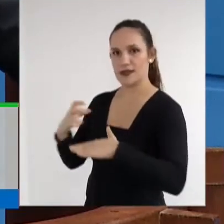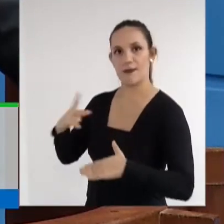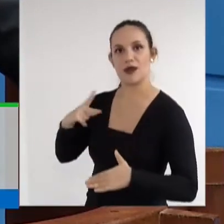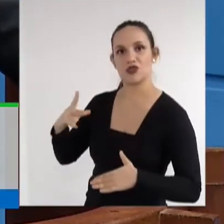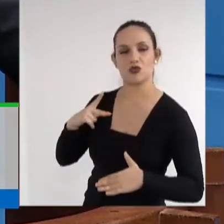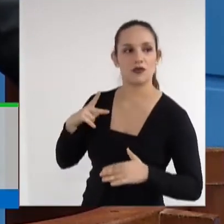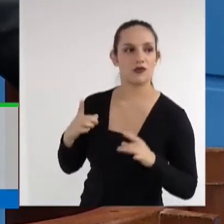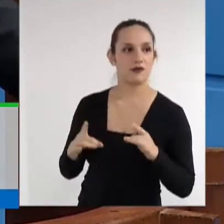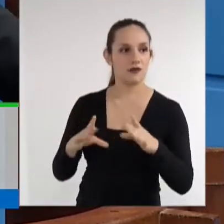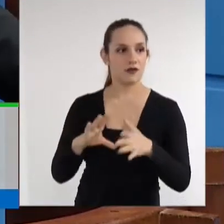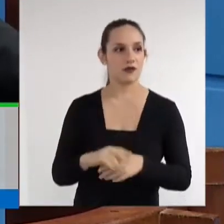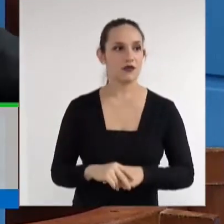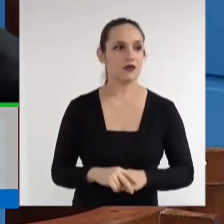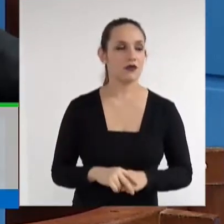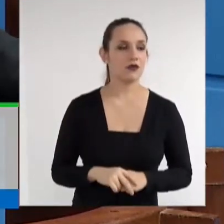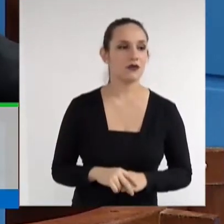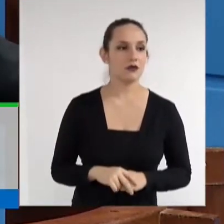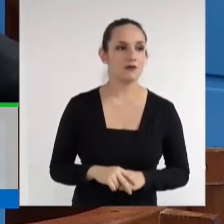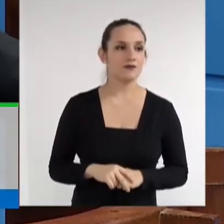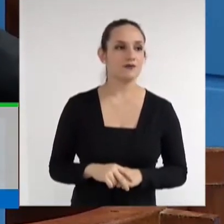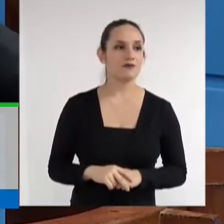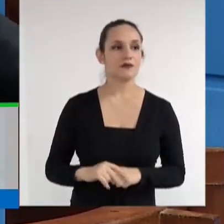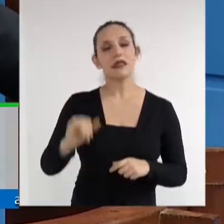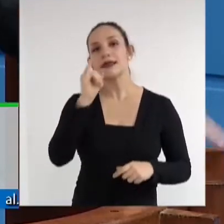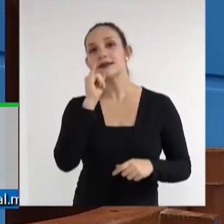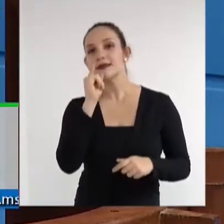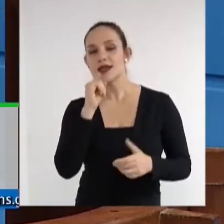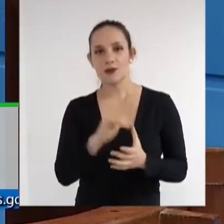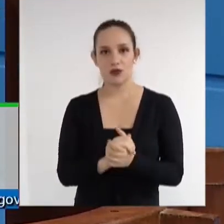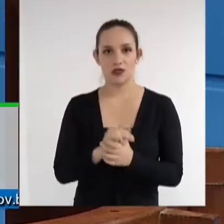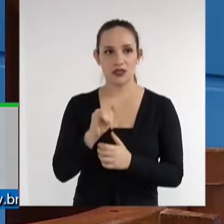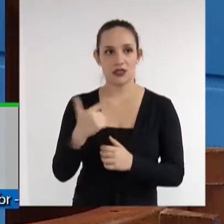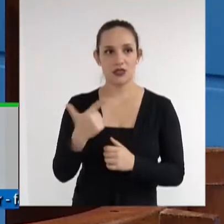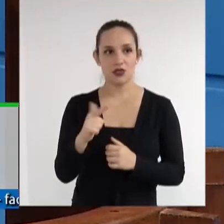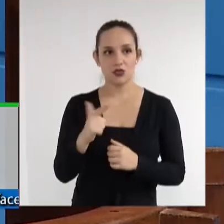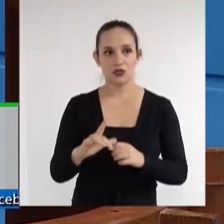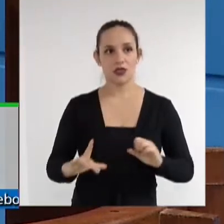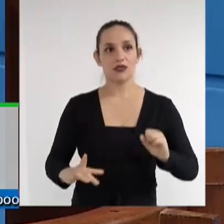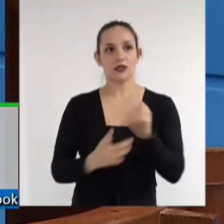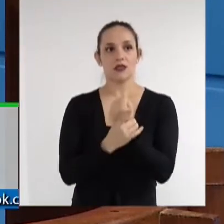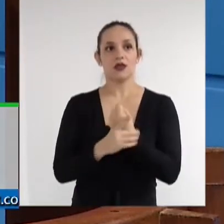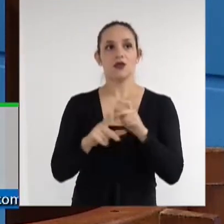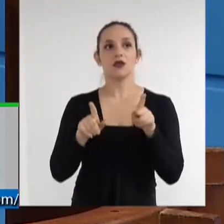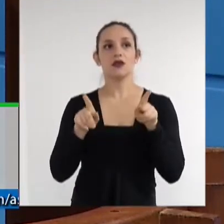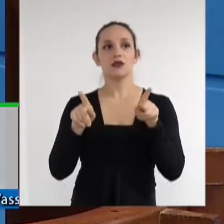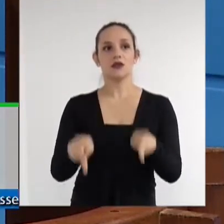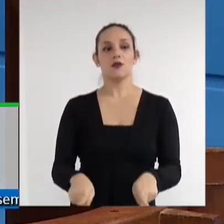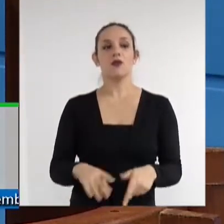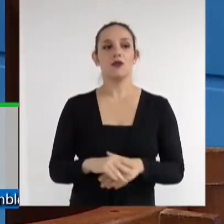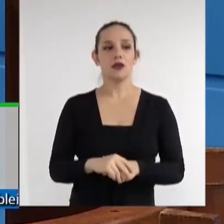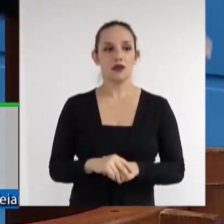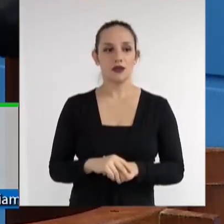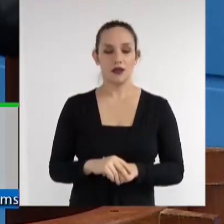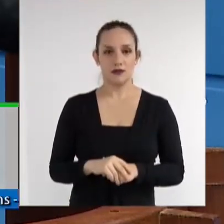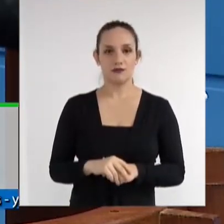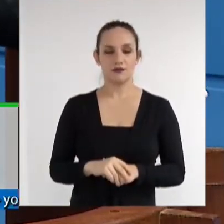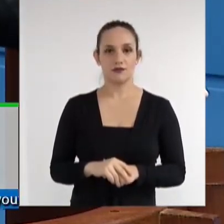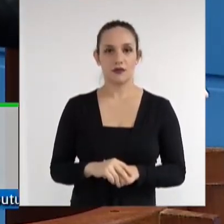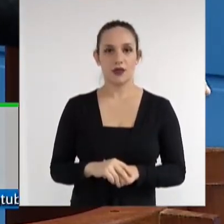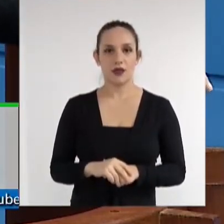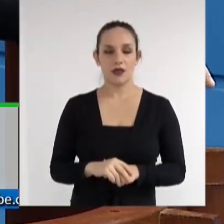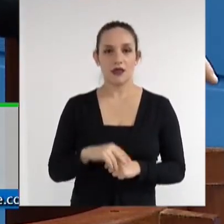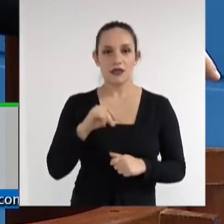pobres. Quando não tem segurança pública, a segurança ela é transferida para as empresas